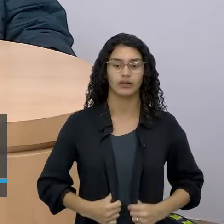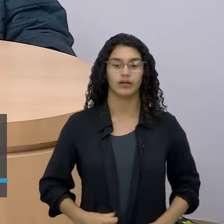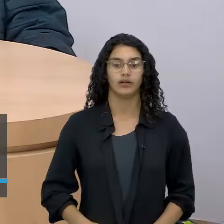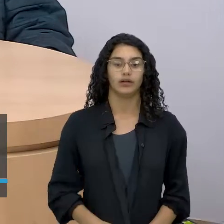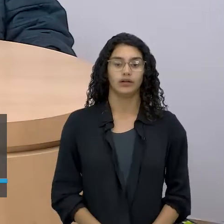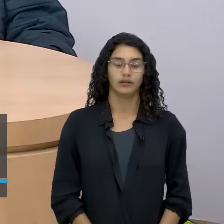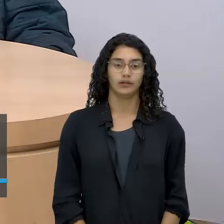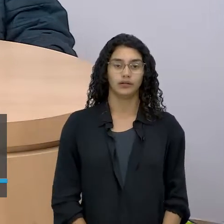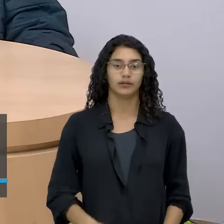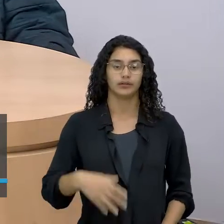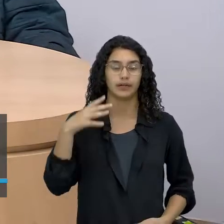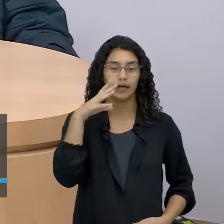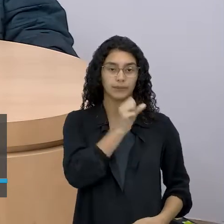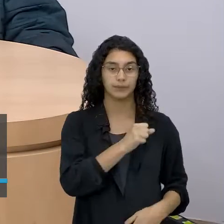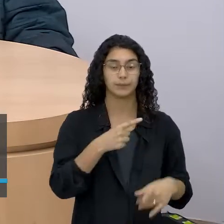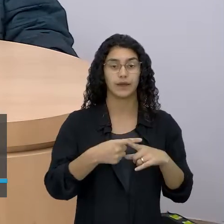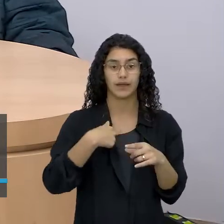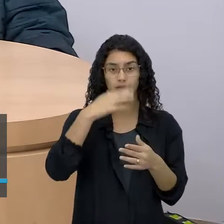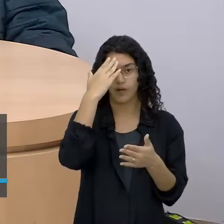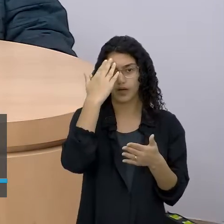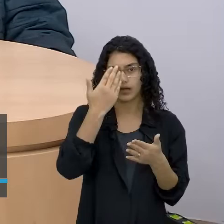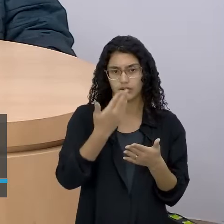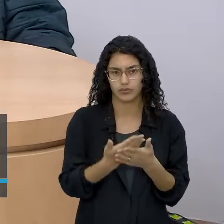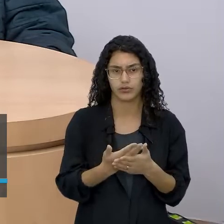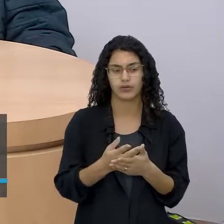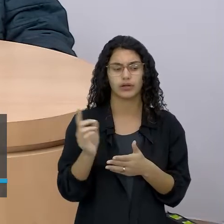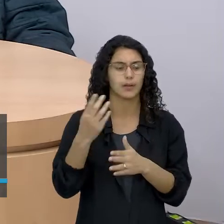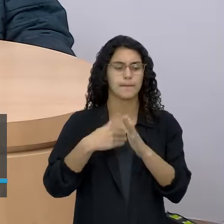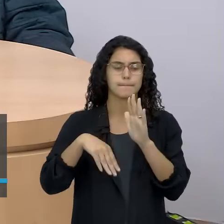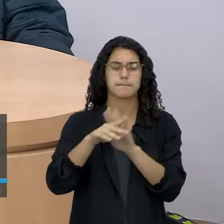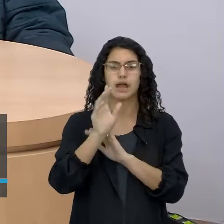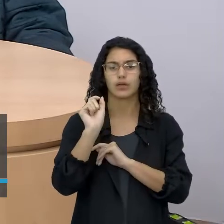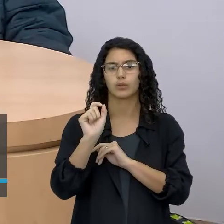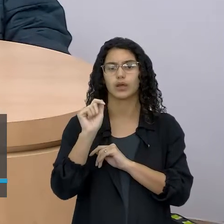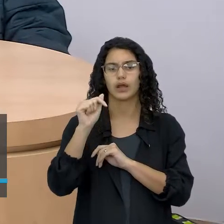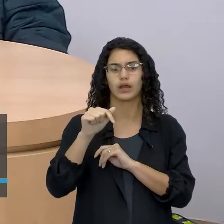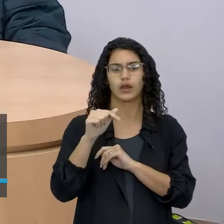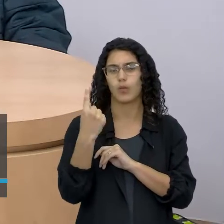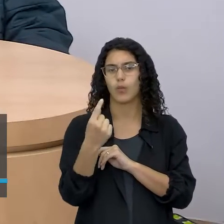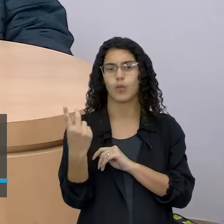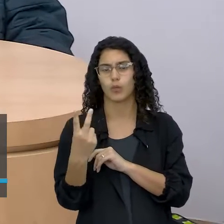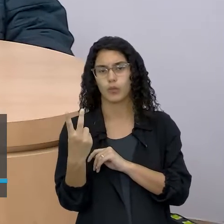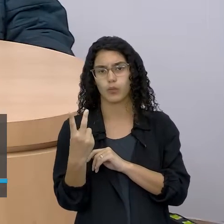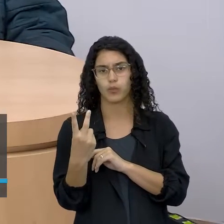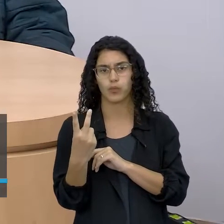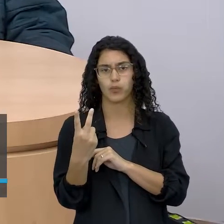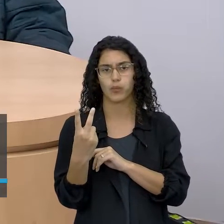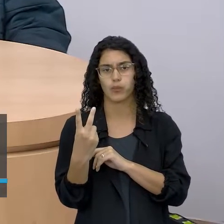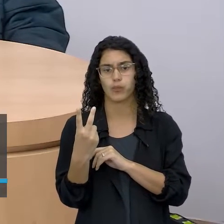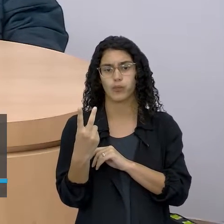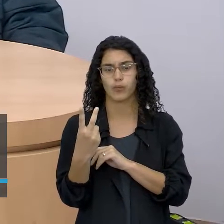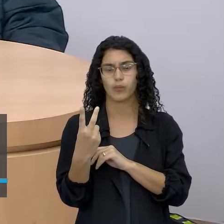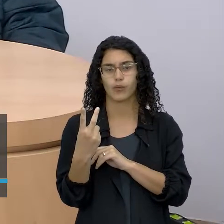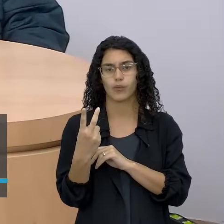rápido. Eu acredito que não mais do que aqui 1, 2 décadas, nós já